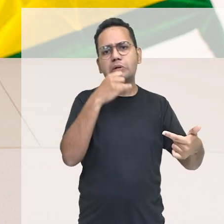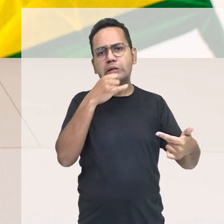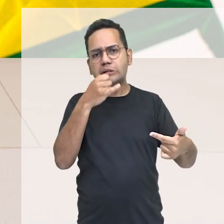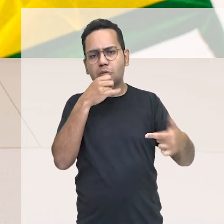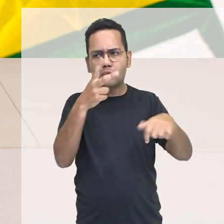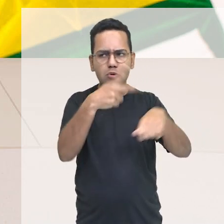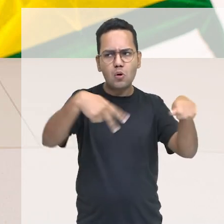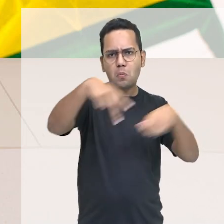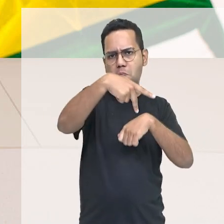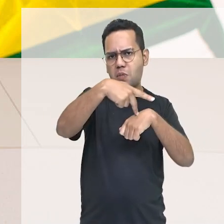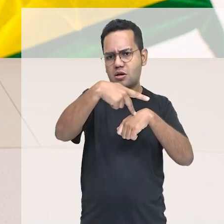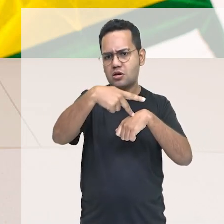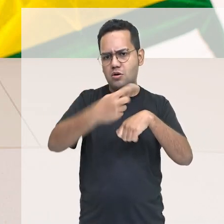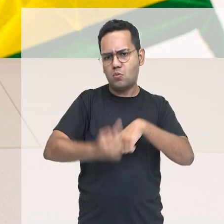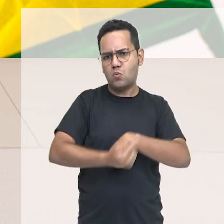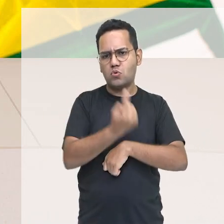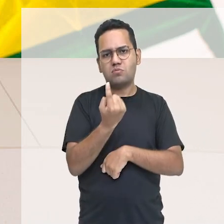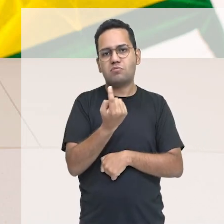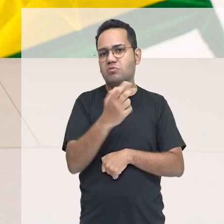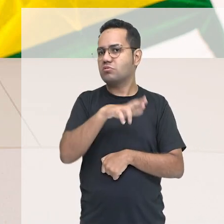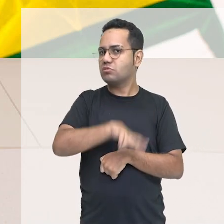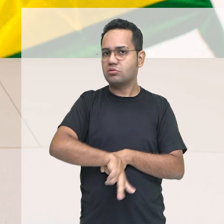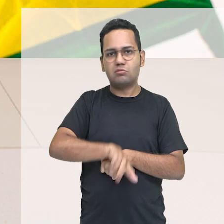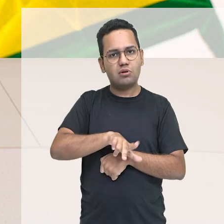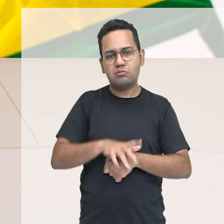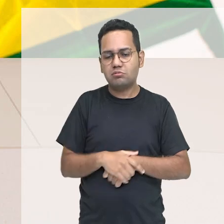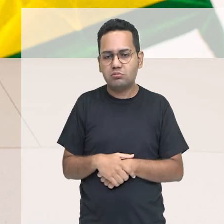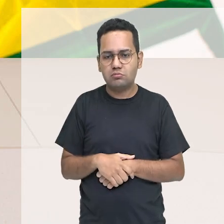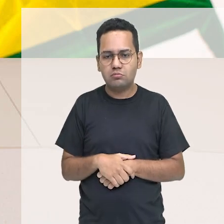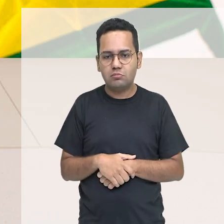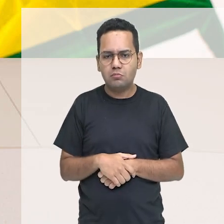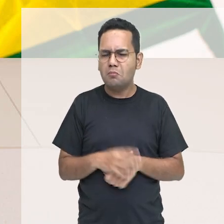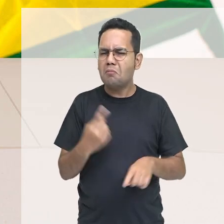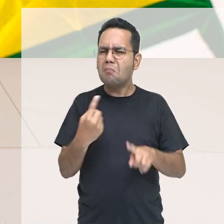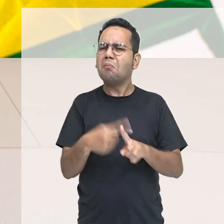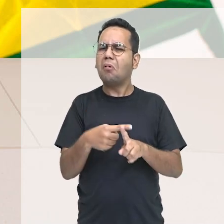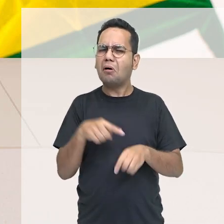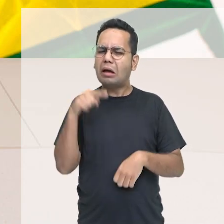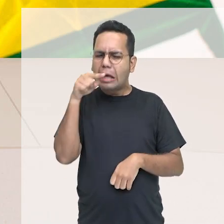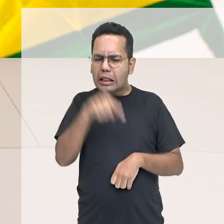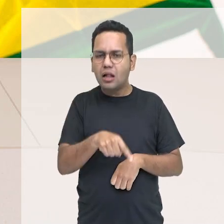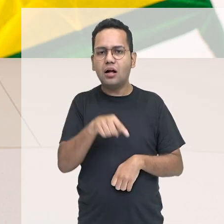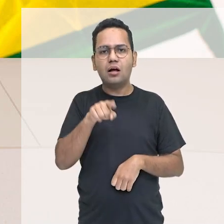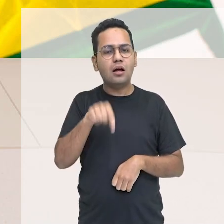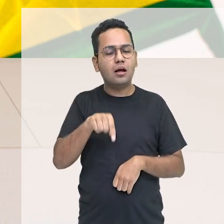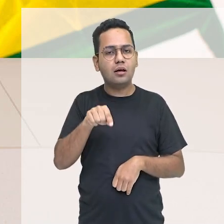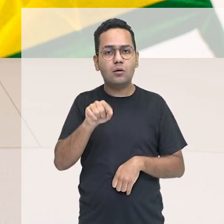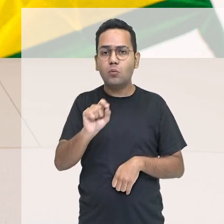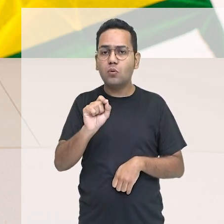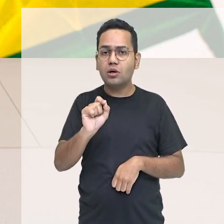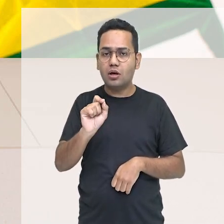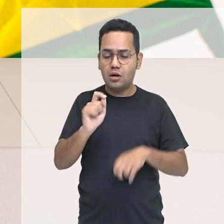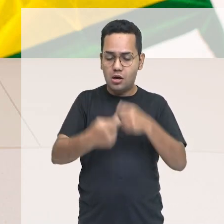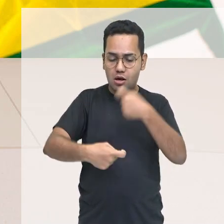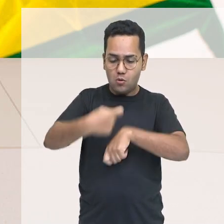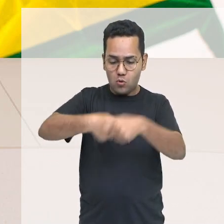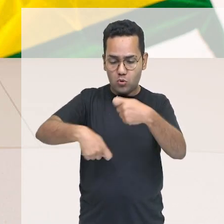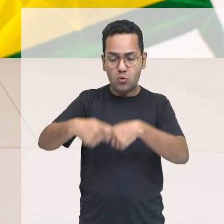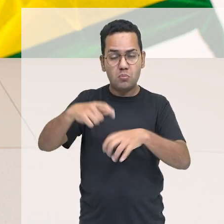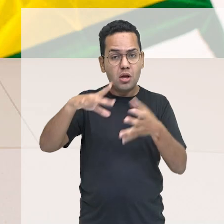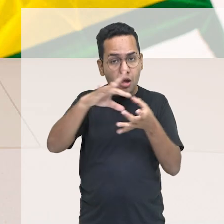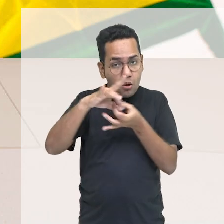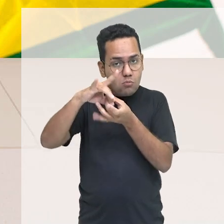assim, isolada, porque não é isolada. Vivemos, mais uma vez repito, em uma